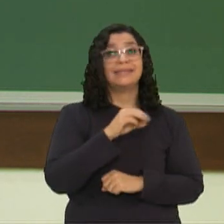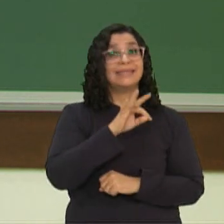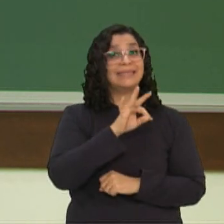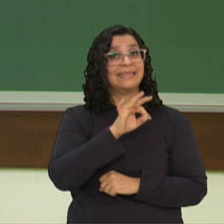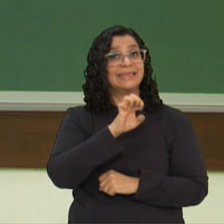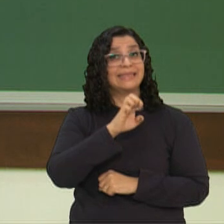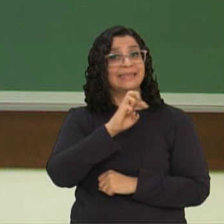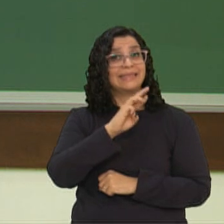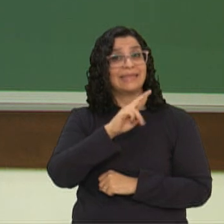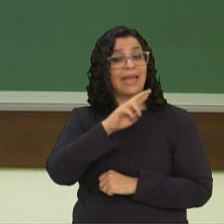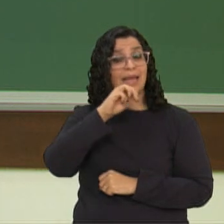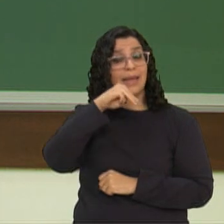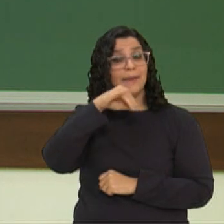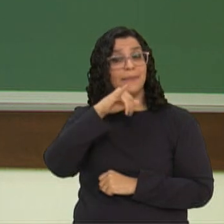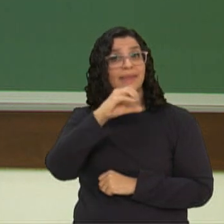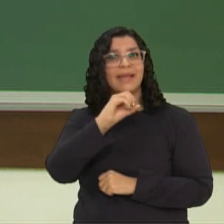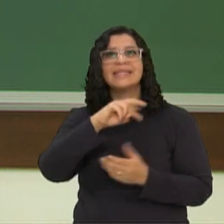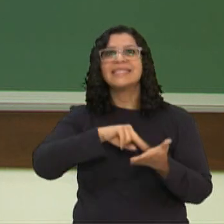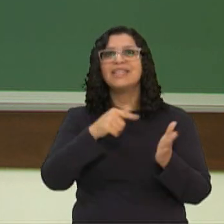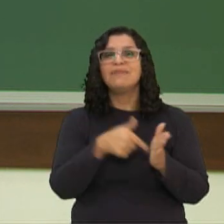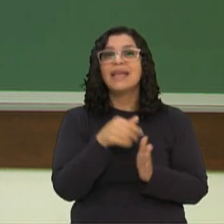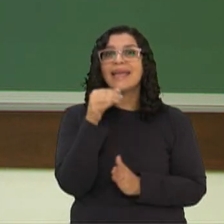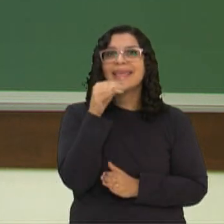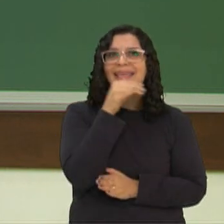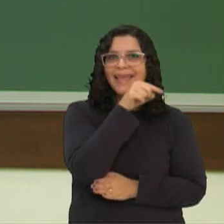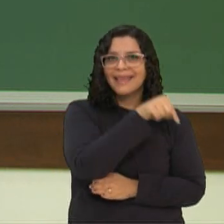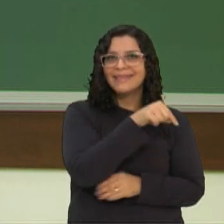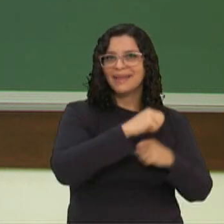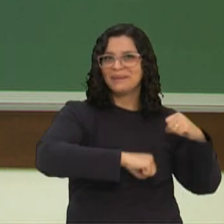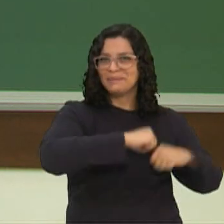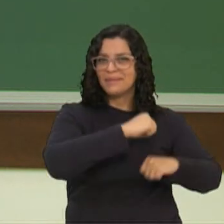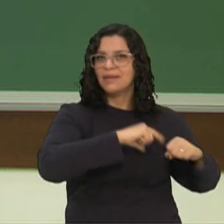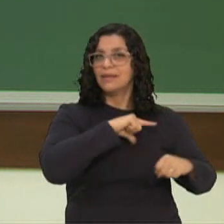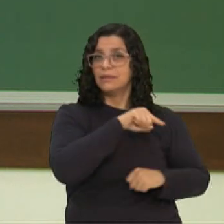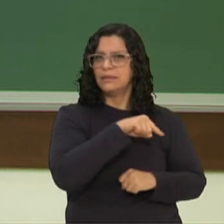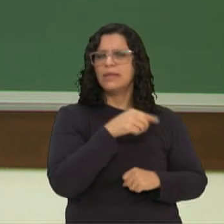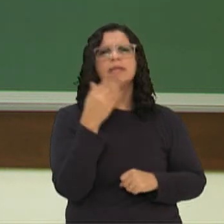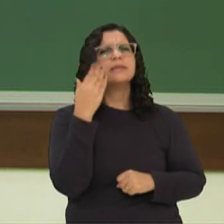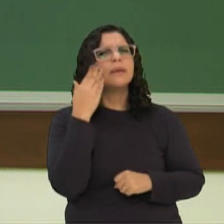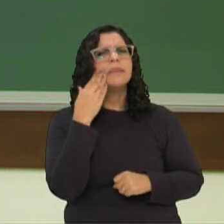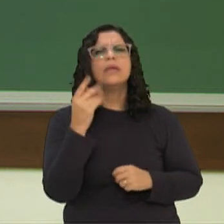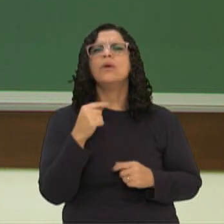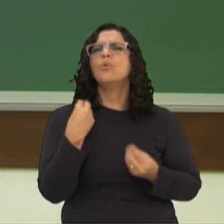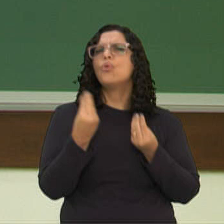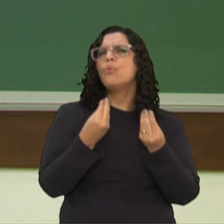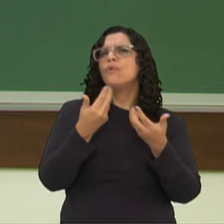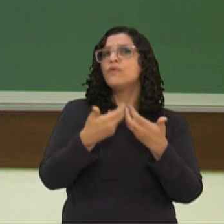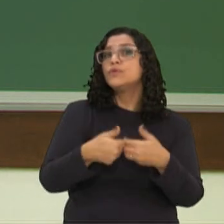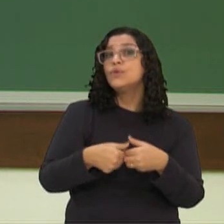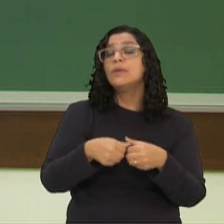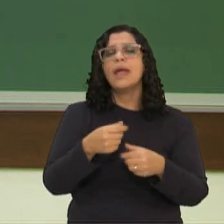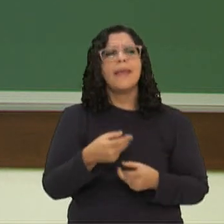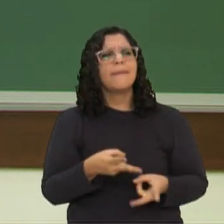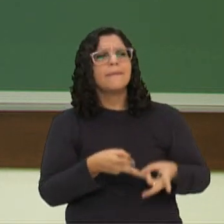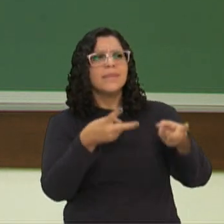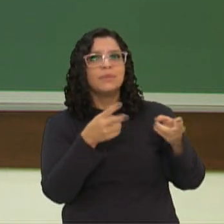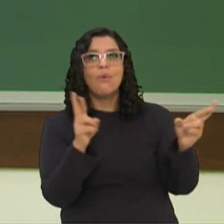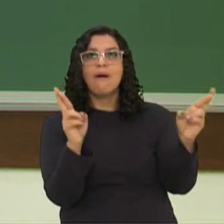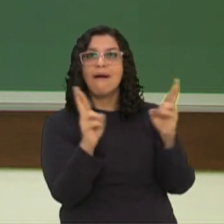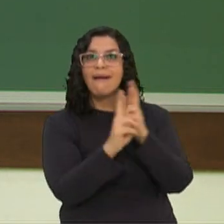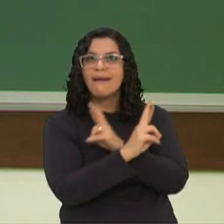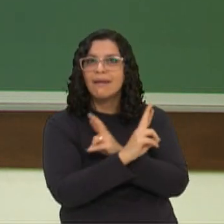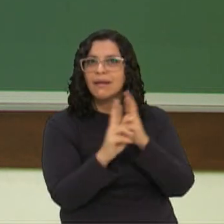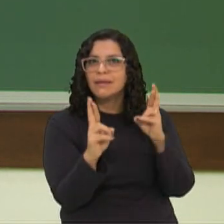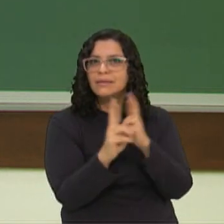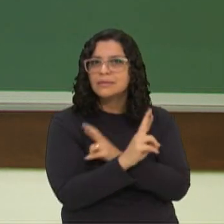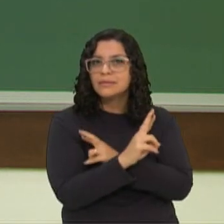e acabou descobrindo esse efeito, essa relação entre a